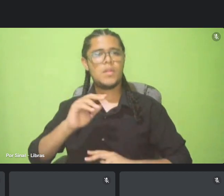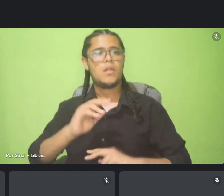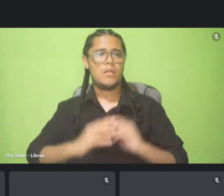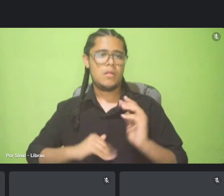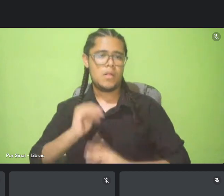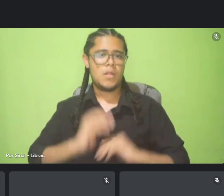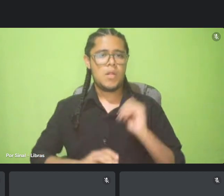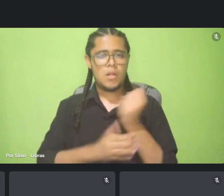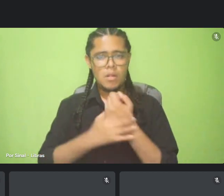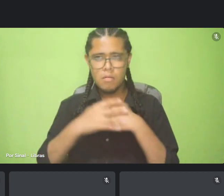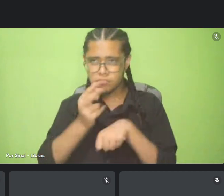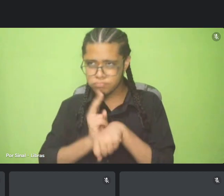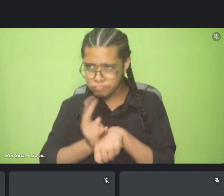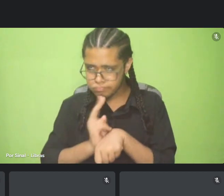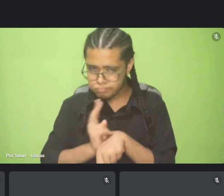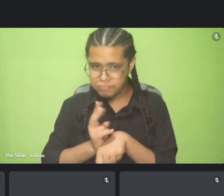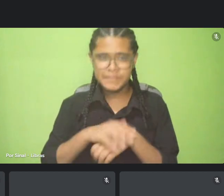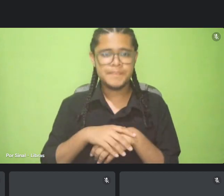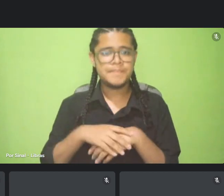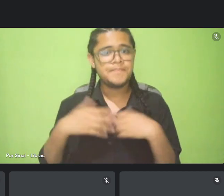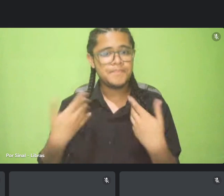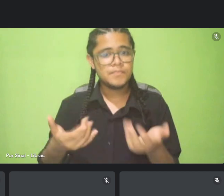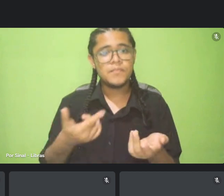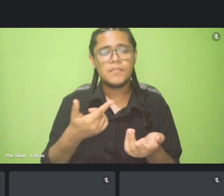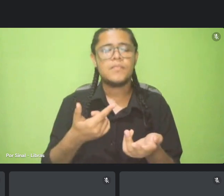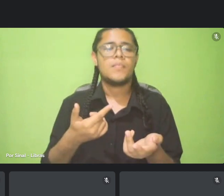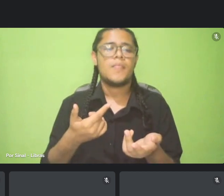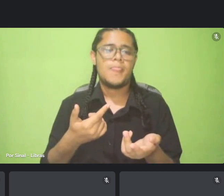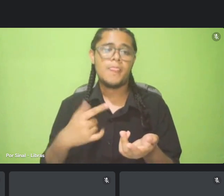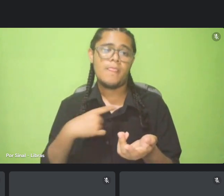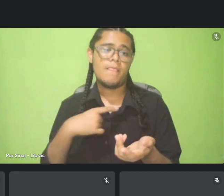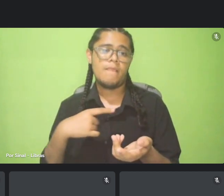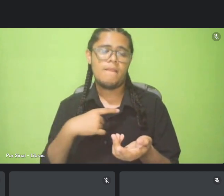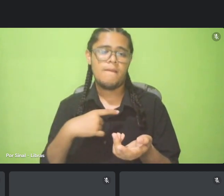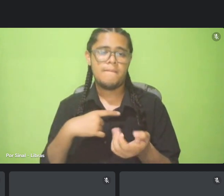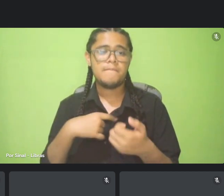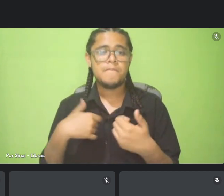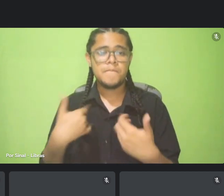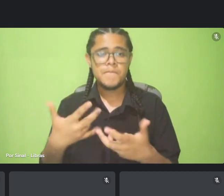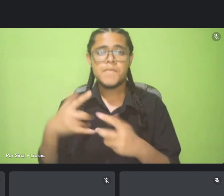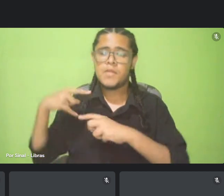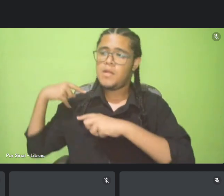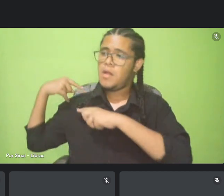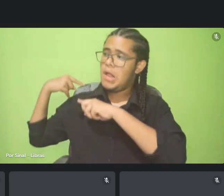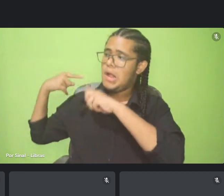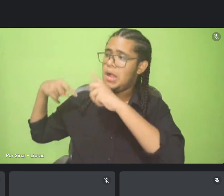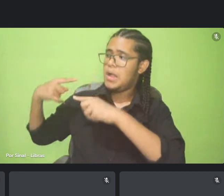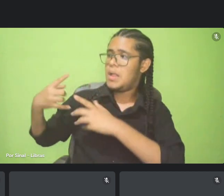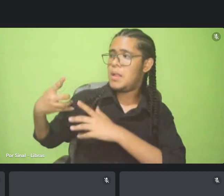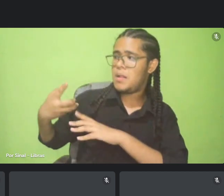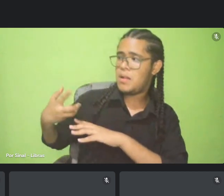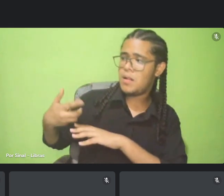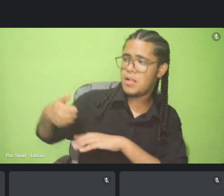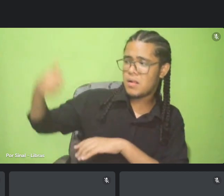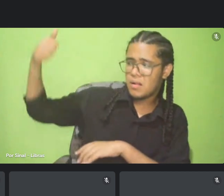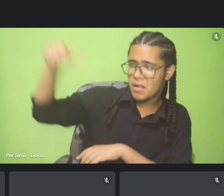Ela é reflexo dos processos históricos. Herança maldita dessa escravização.